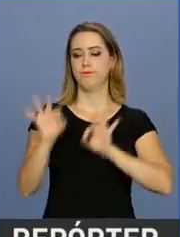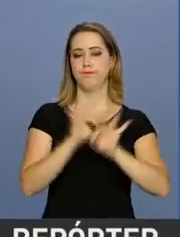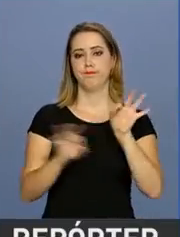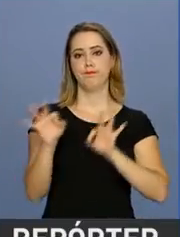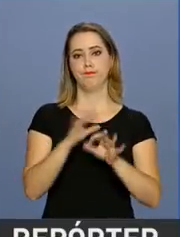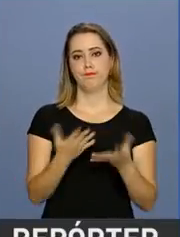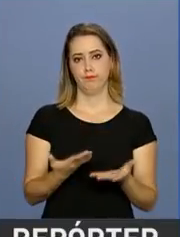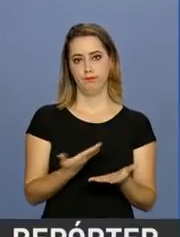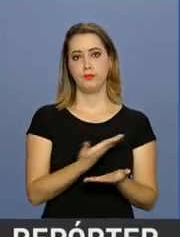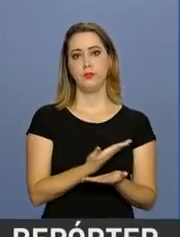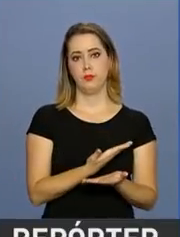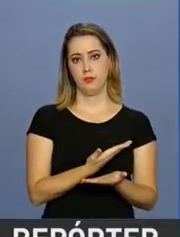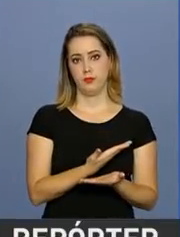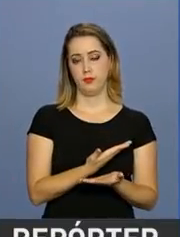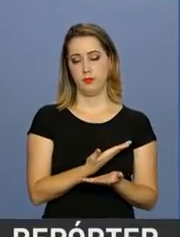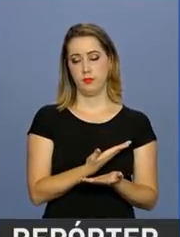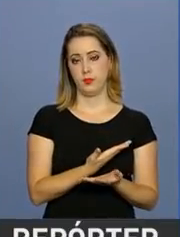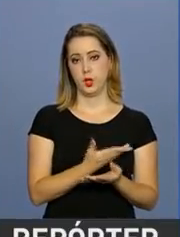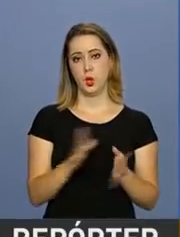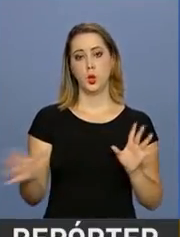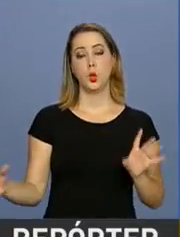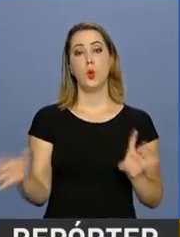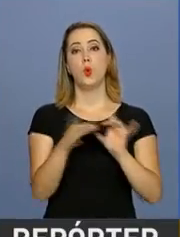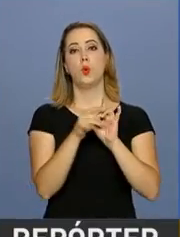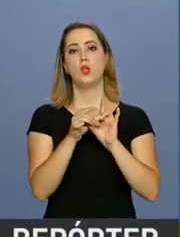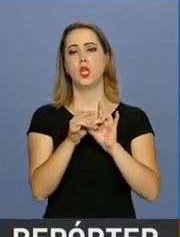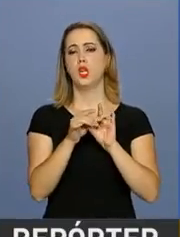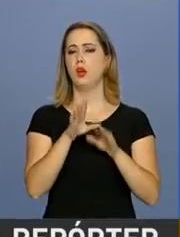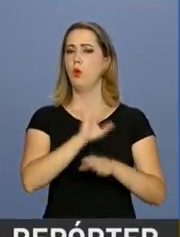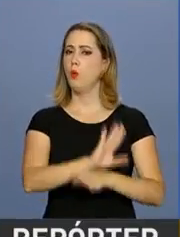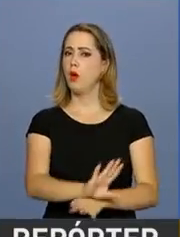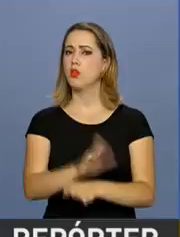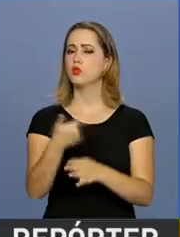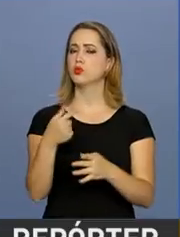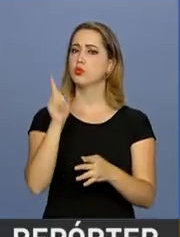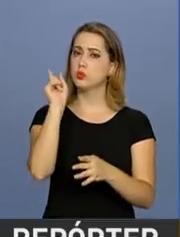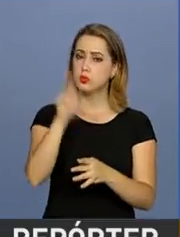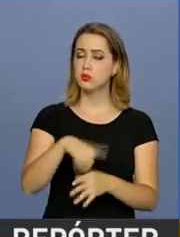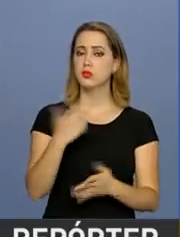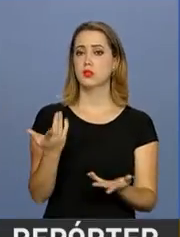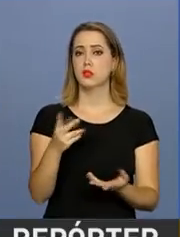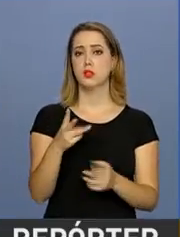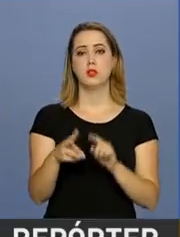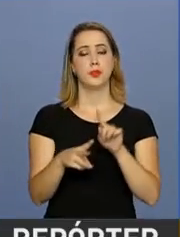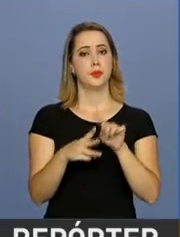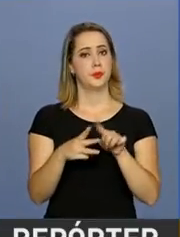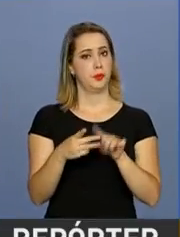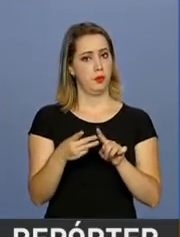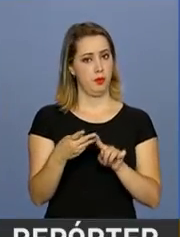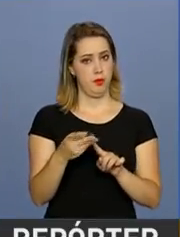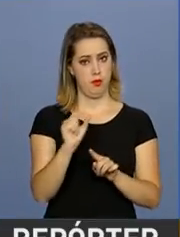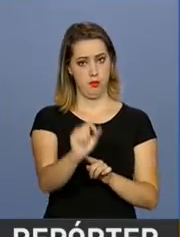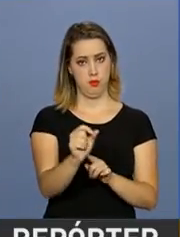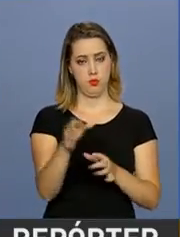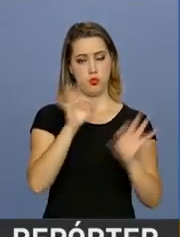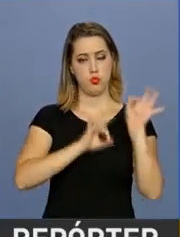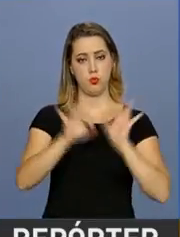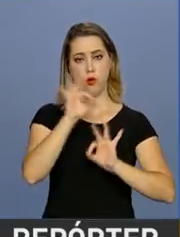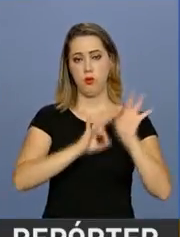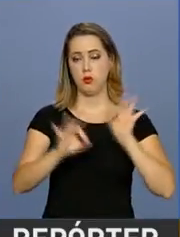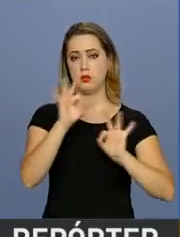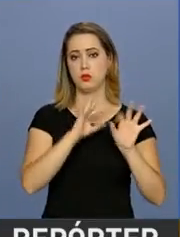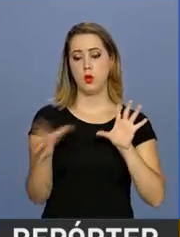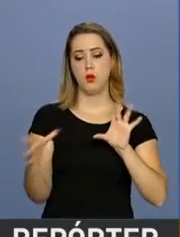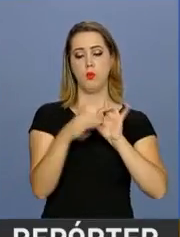integração cooperação e colaboração são as três palavras é de ordem é